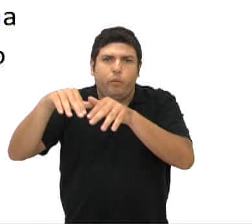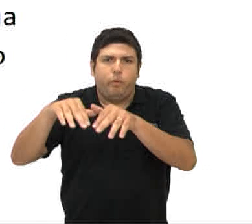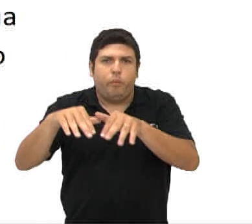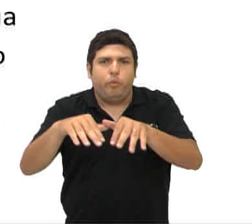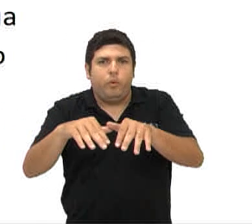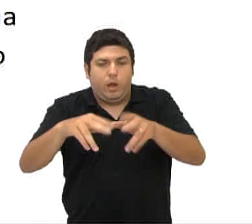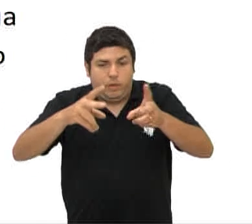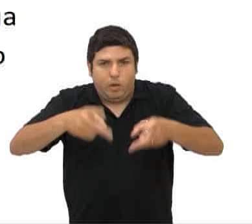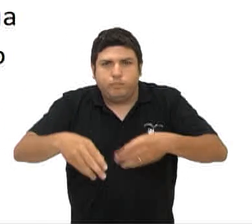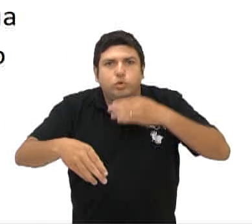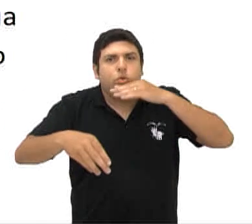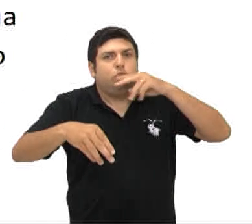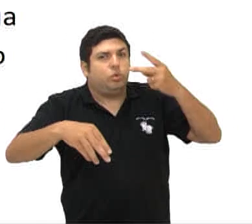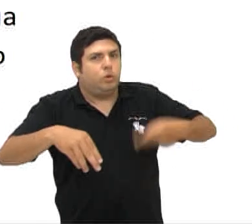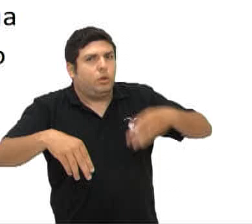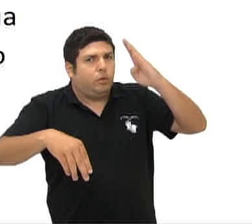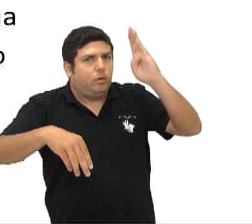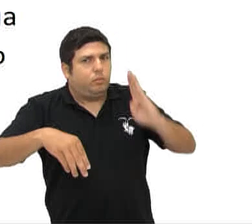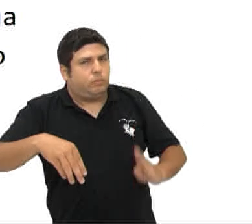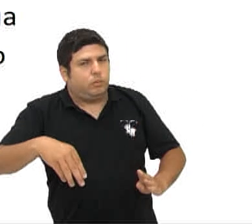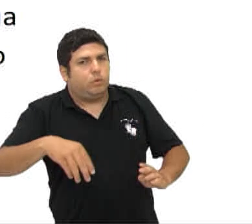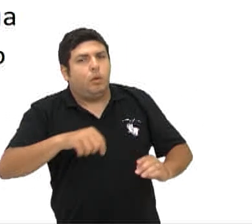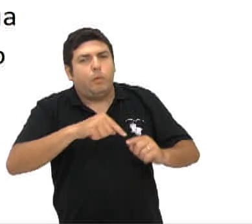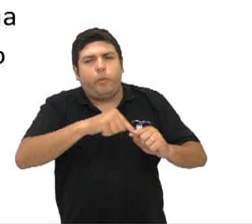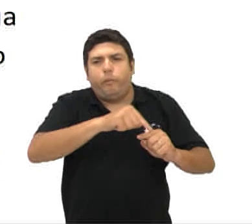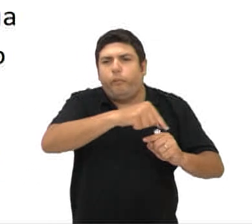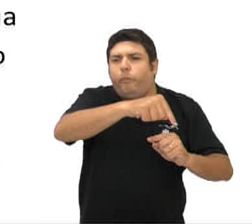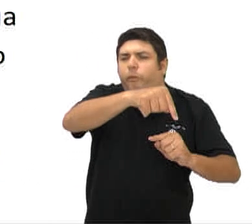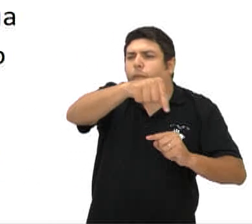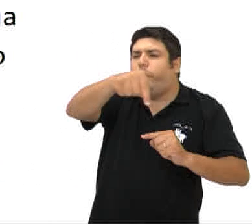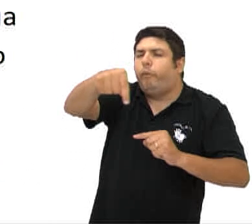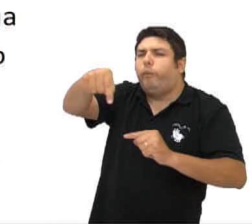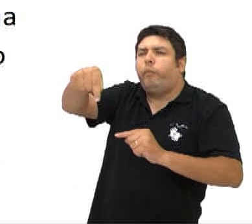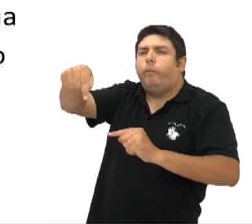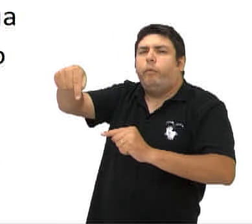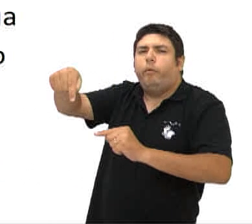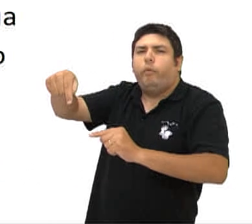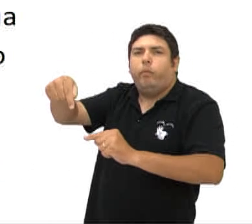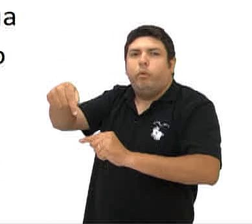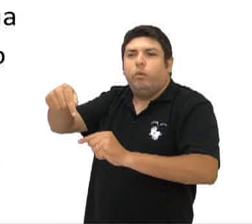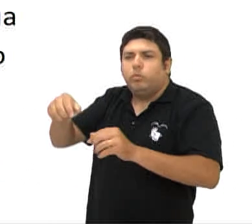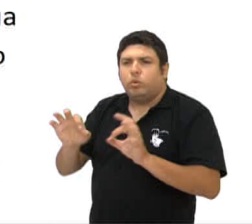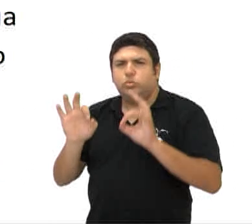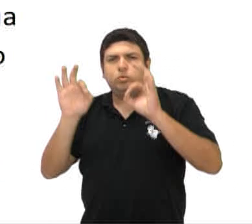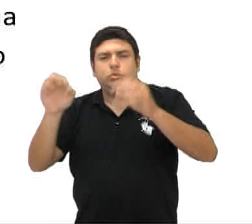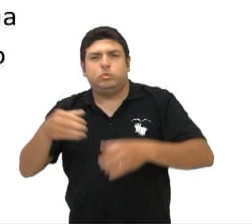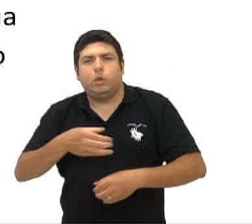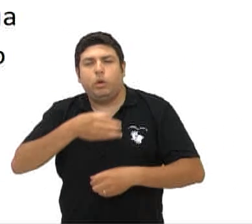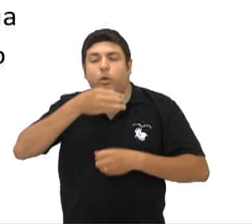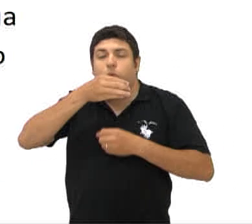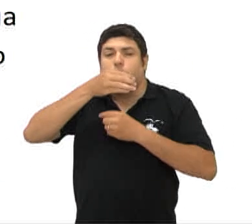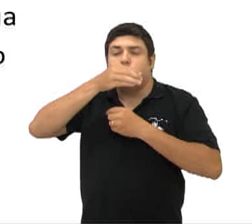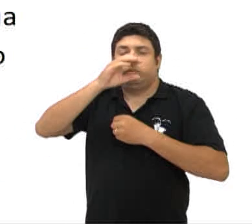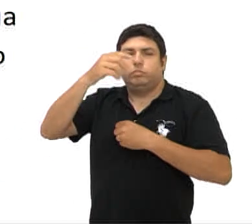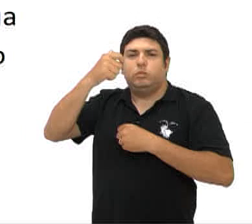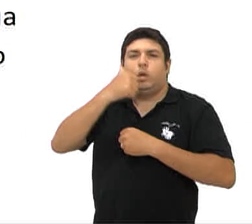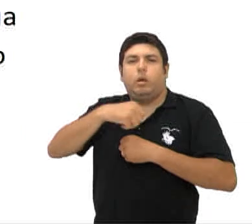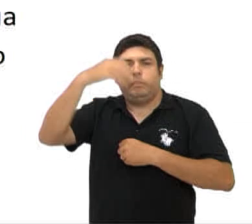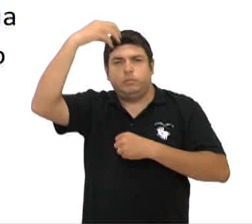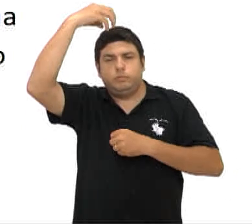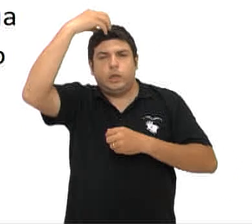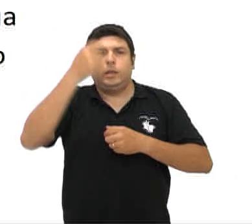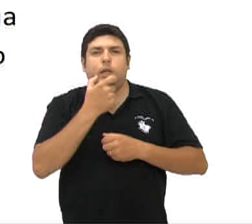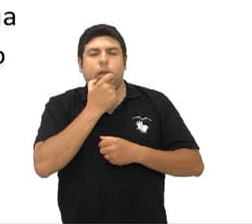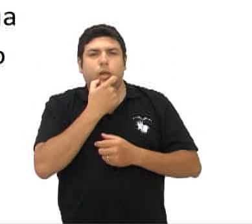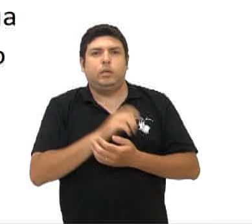cearense pode até acabar num copo de cristal no Palácio de Buckingham e escorregar pela goela da rainha da Inglaterra. Lá dentro do